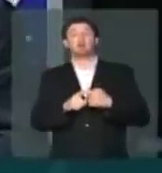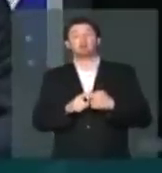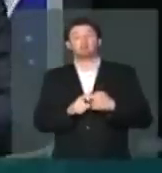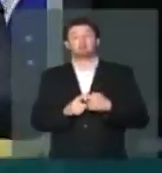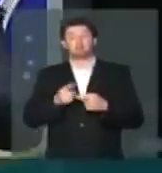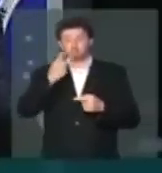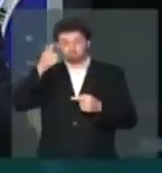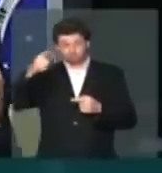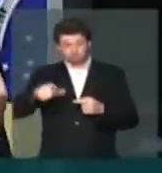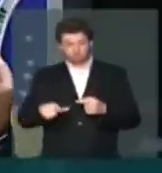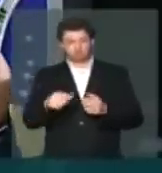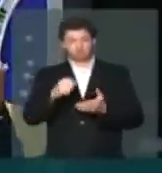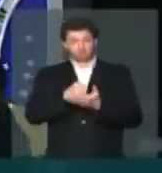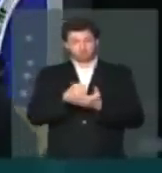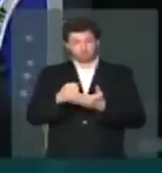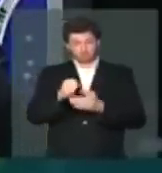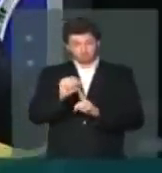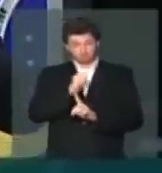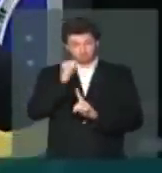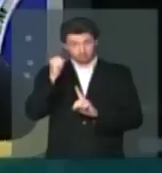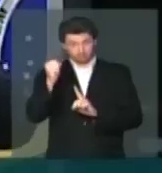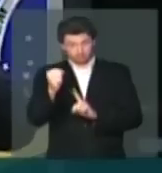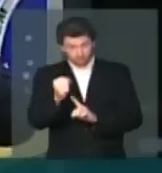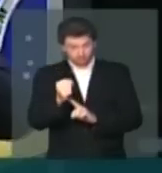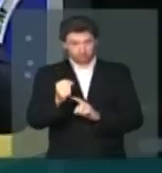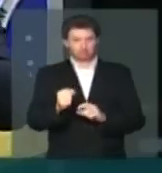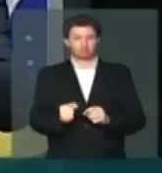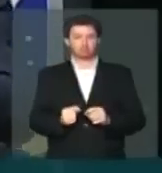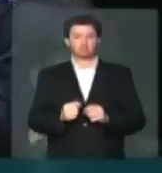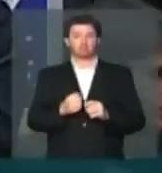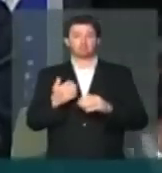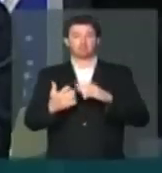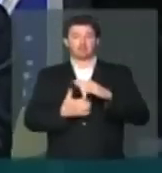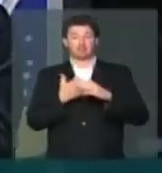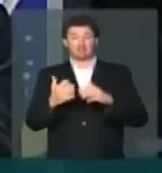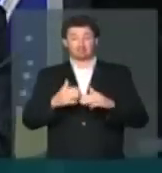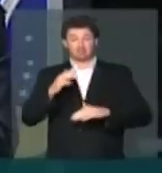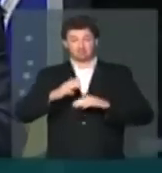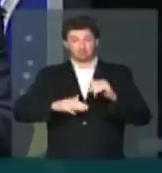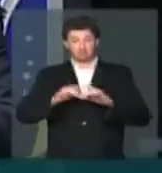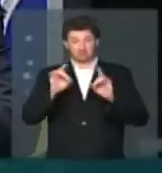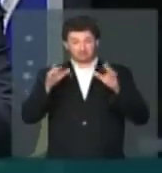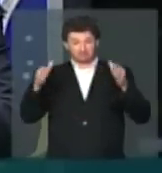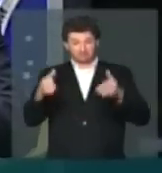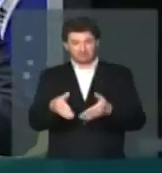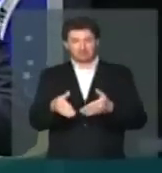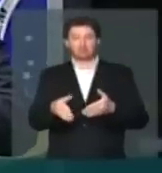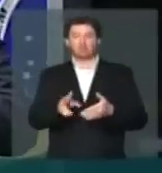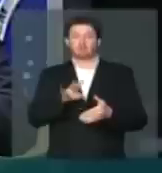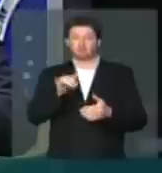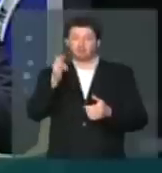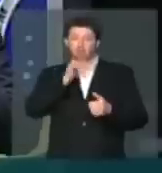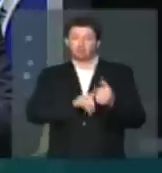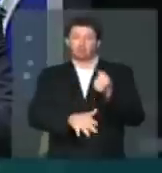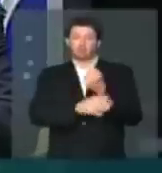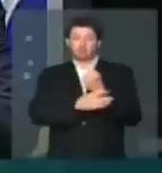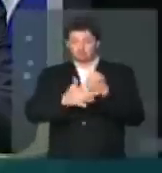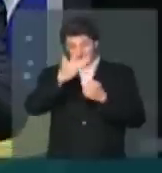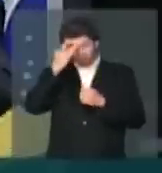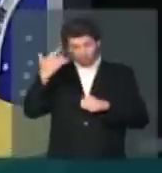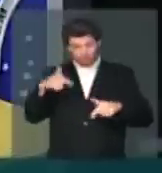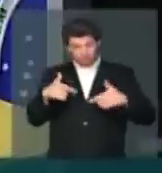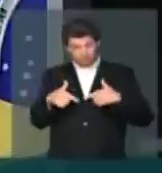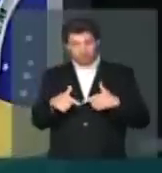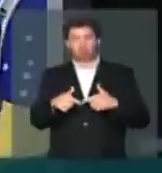gente reafirma que no contrato social, a empresa especializada, portanto, vai estar garantido ali que os